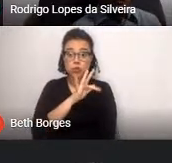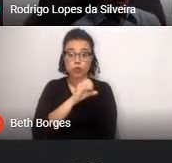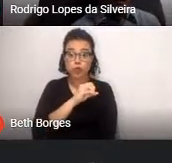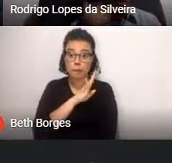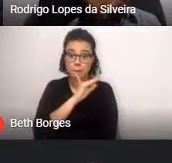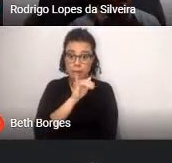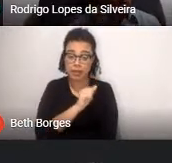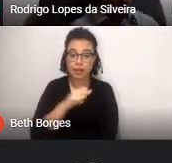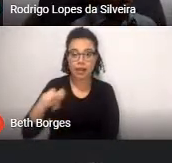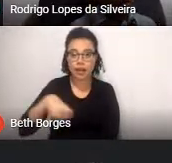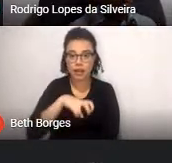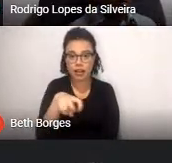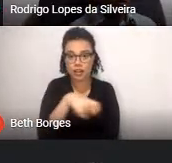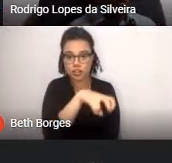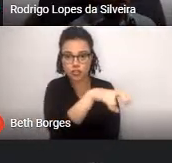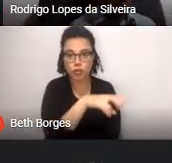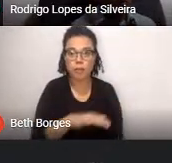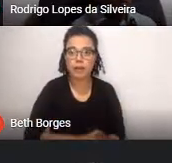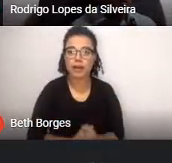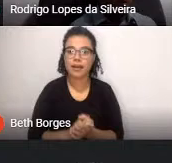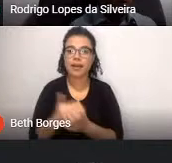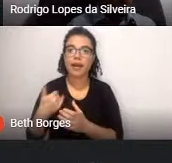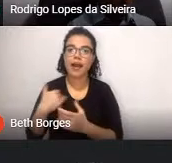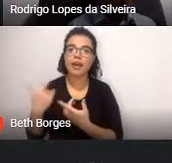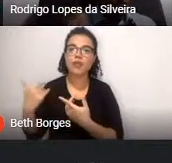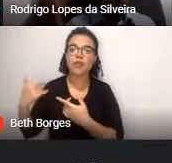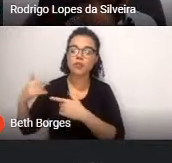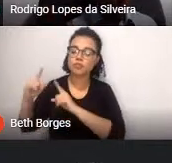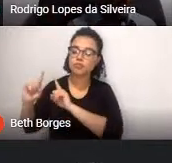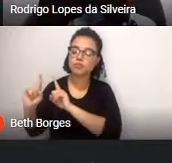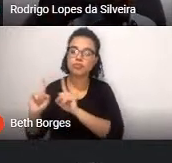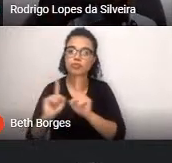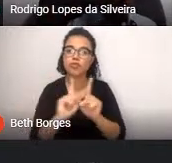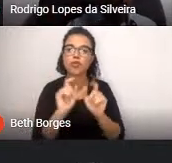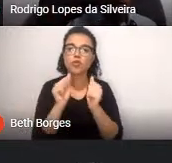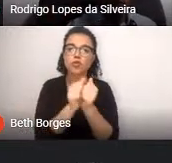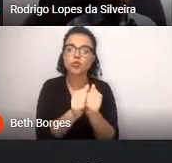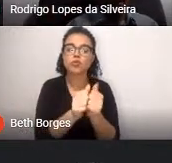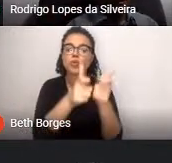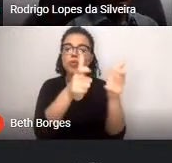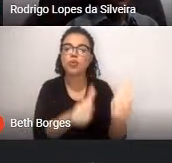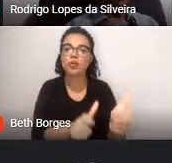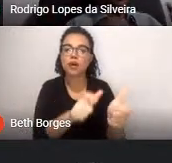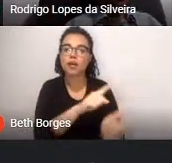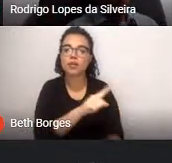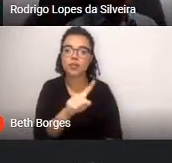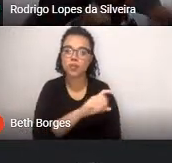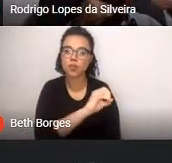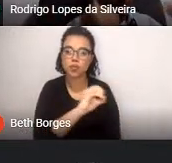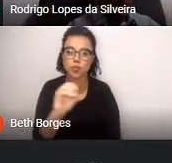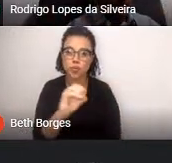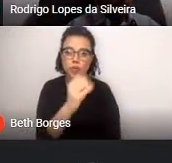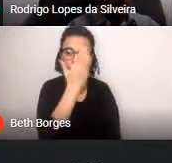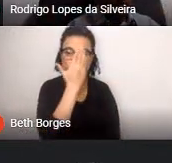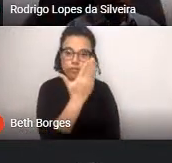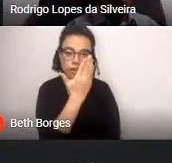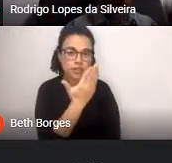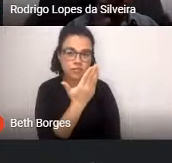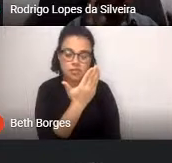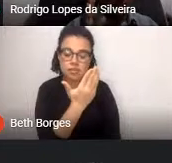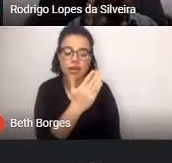São Botânico e botar ele de frente com a cobra. É um risco que eu também estou assumindo, não só para ele, para mim. Eu vou pregar, fazer todo esse